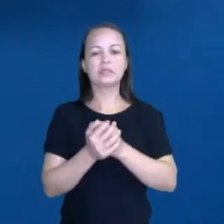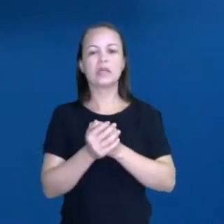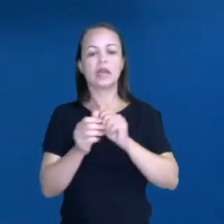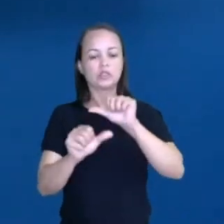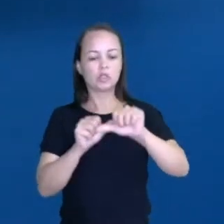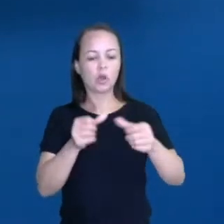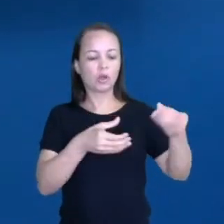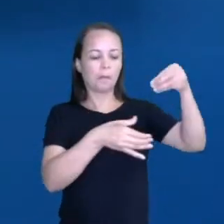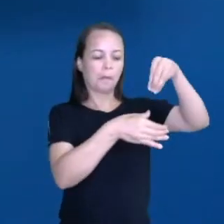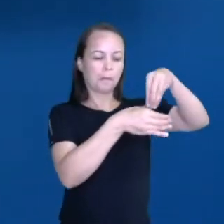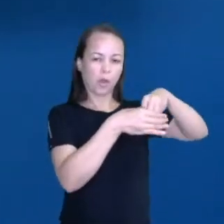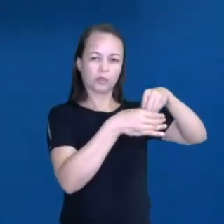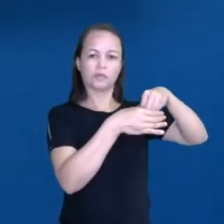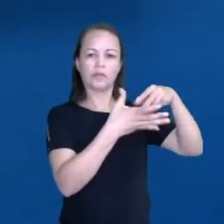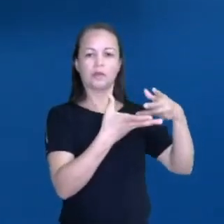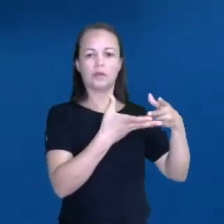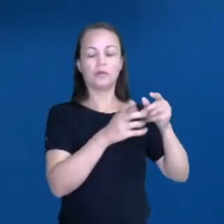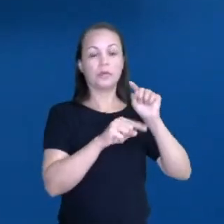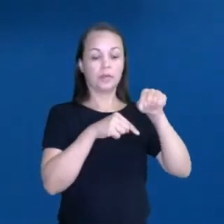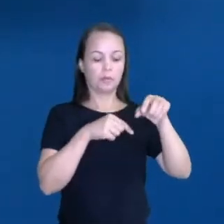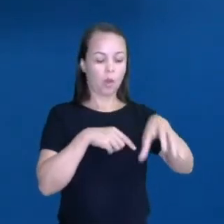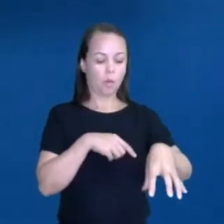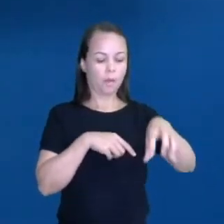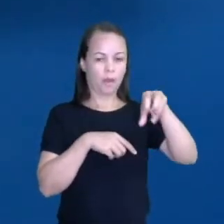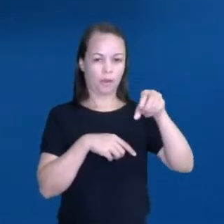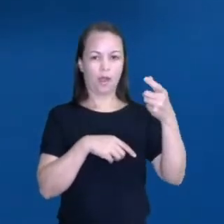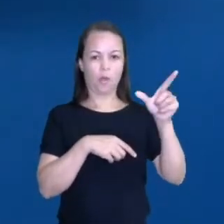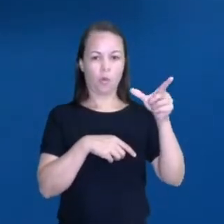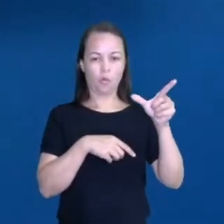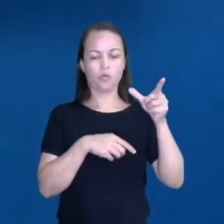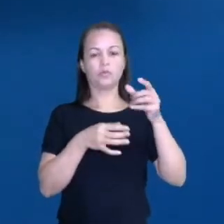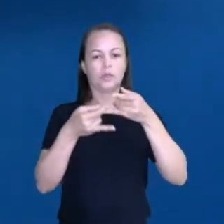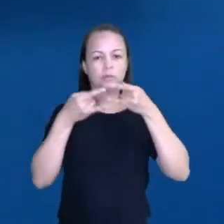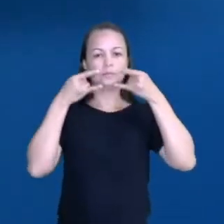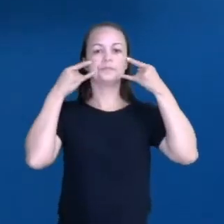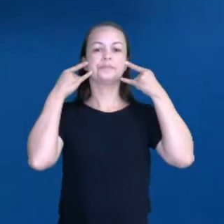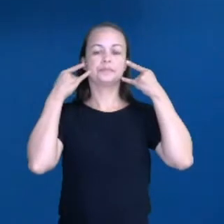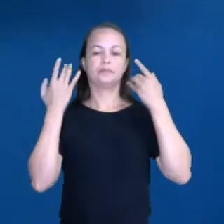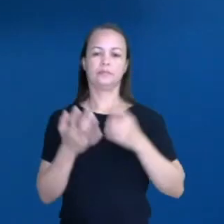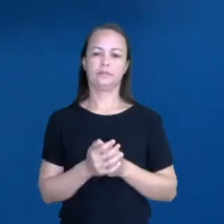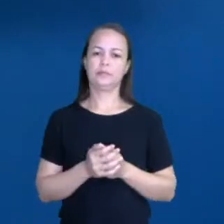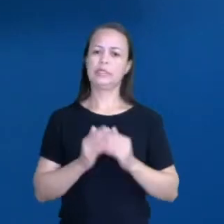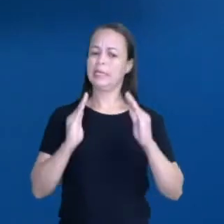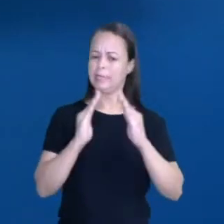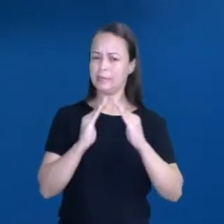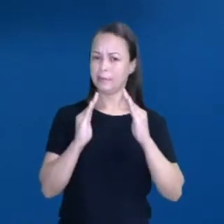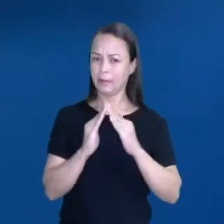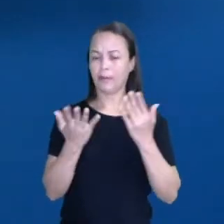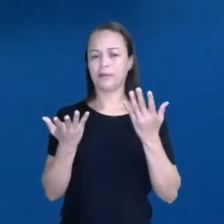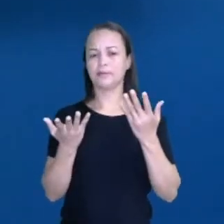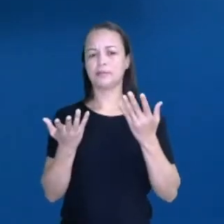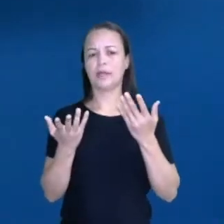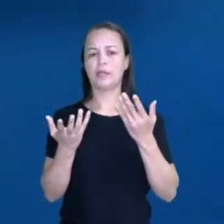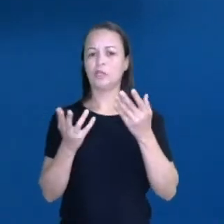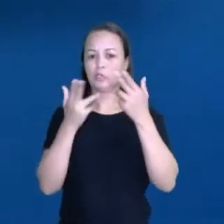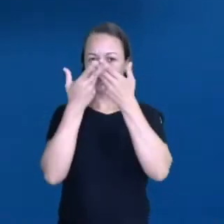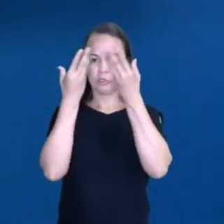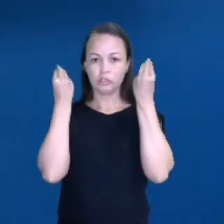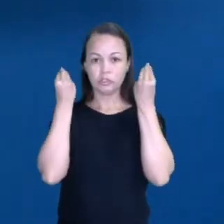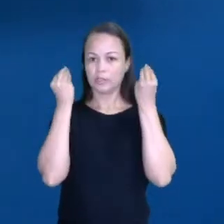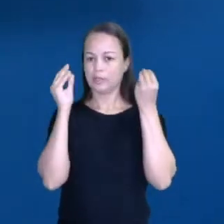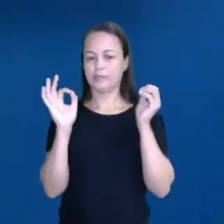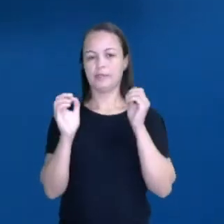num saquinho e depois pega a máscara limpa e coloca novamente. E em casa não esqueçam de estar lavando as